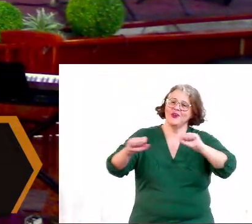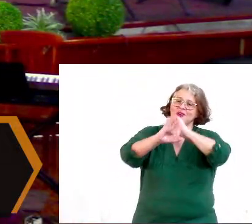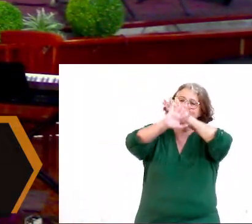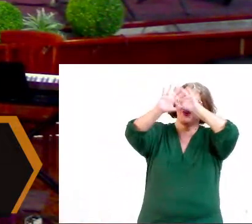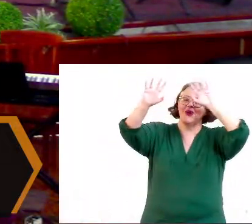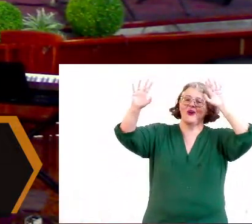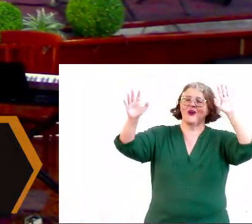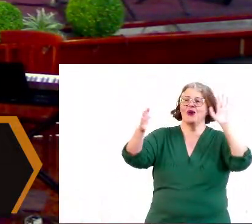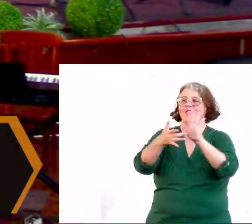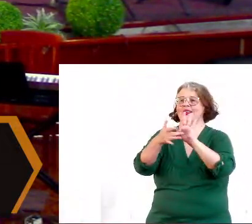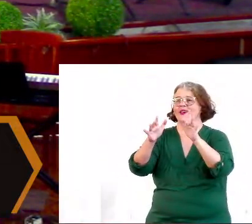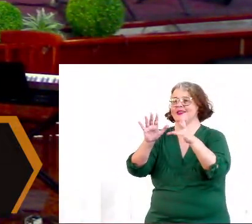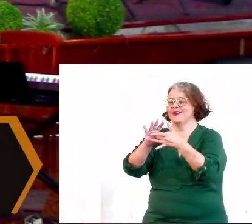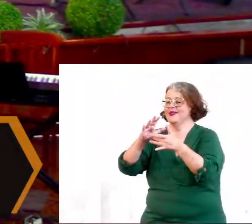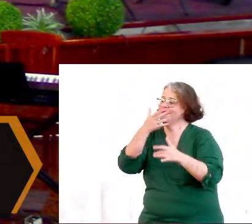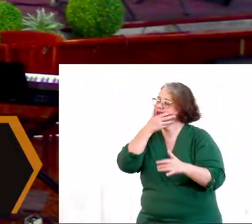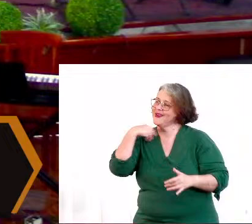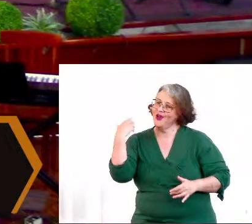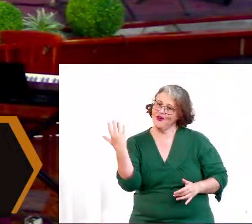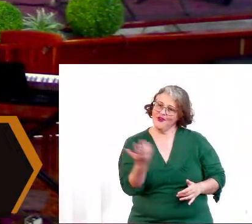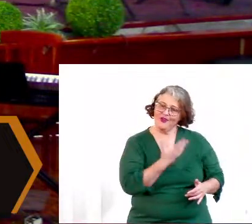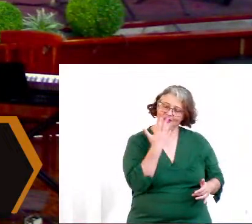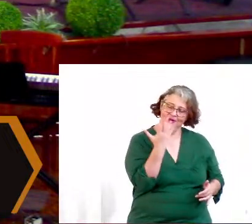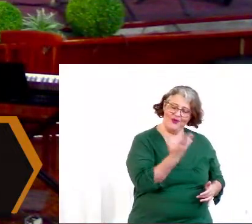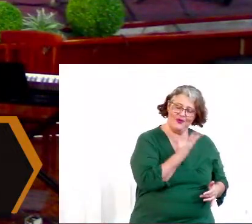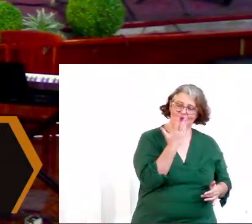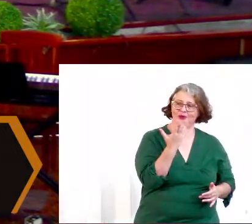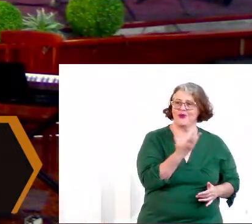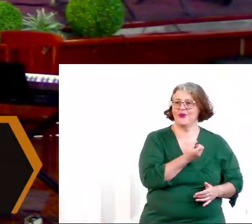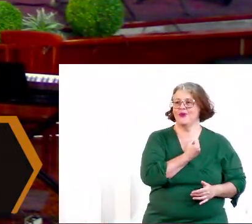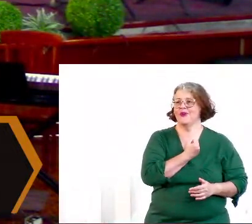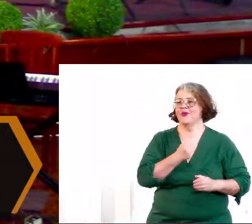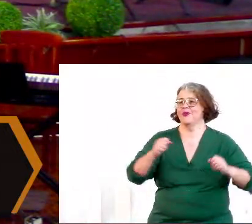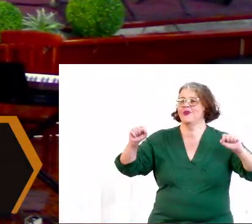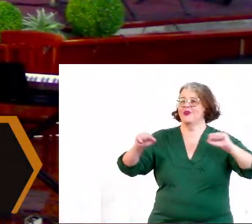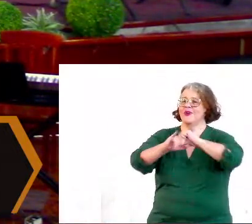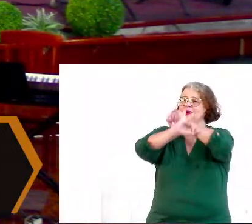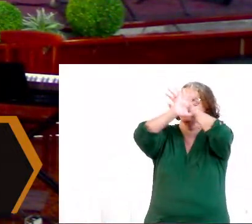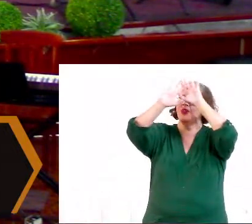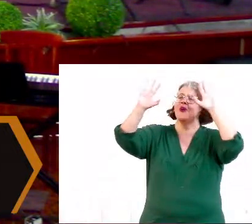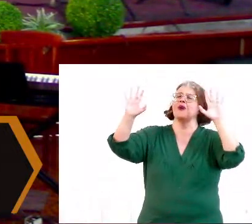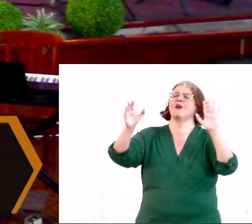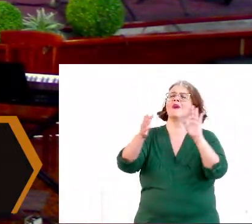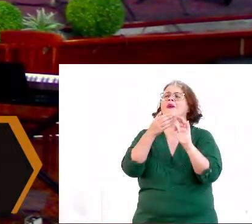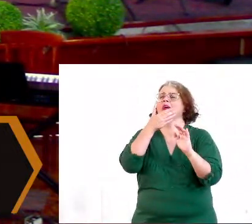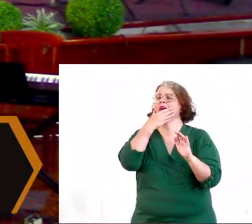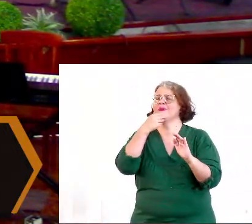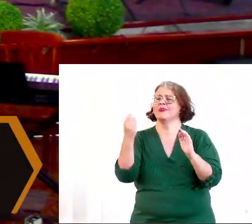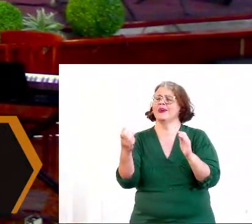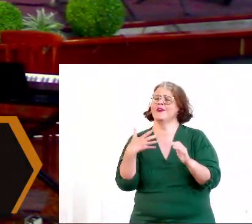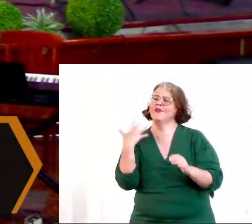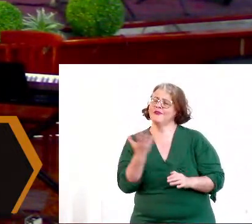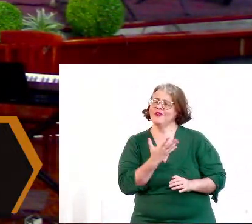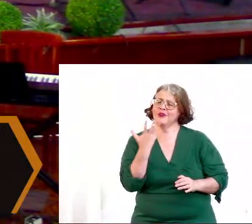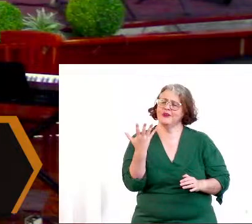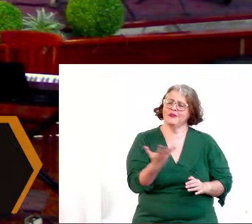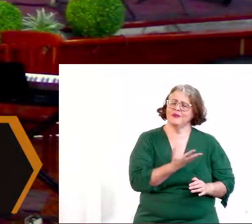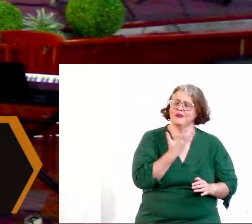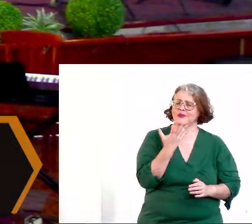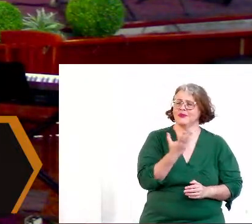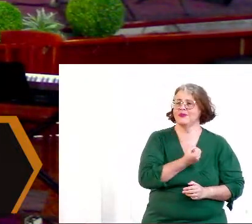Salvador. Glória ao Salvador. Glória ao Salvador.